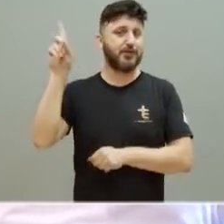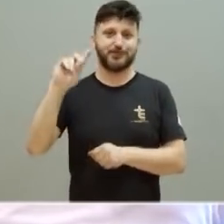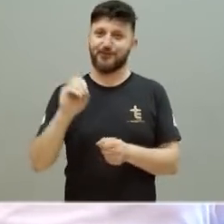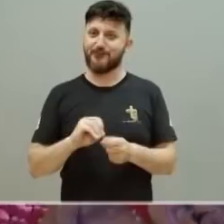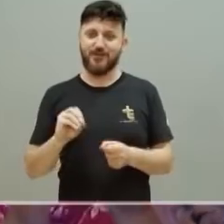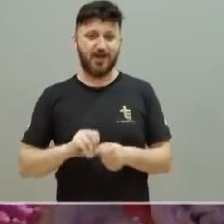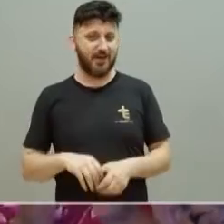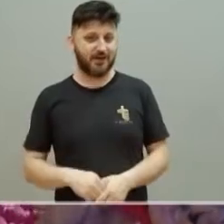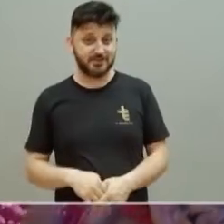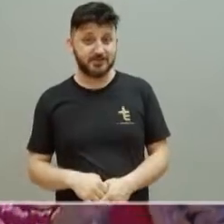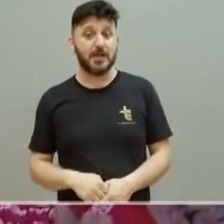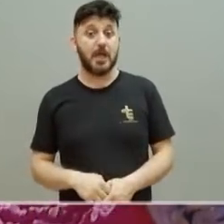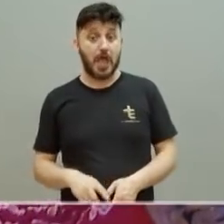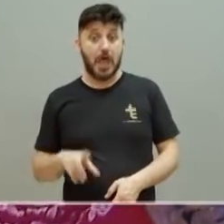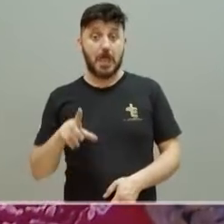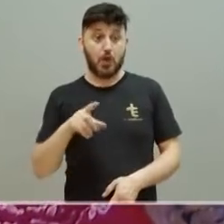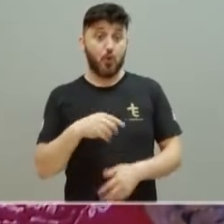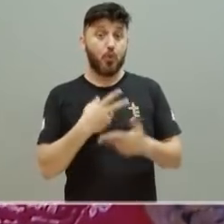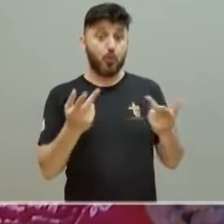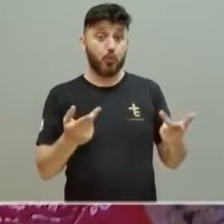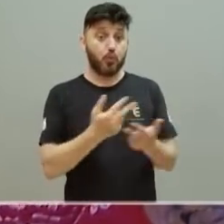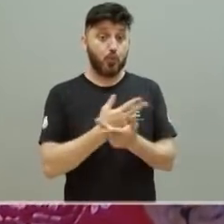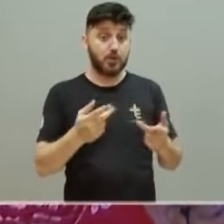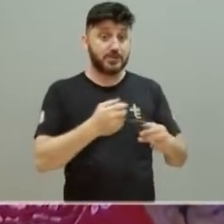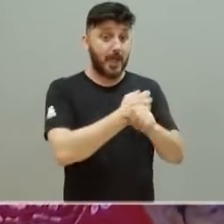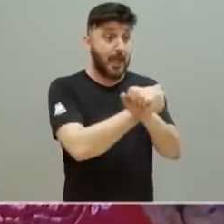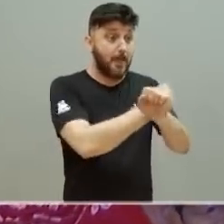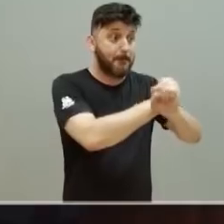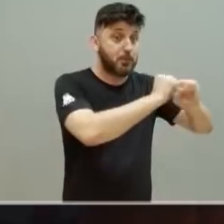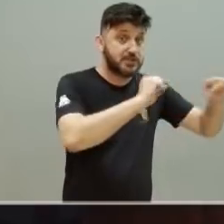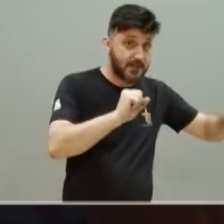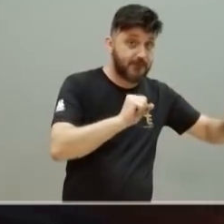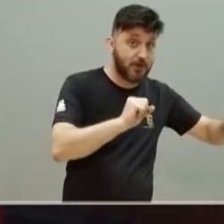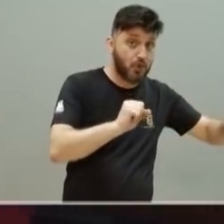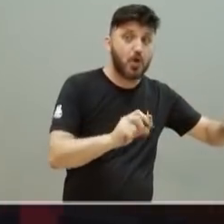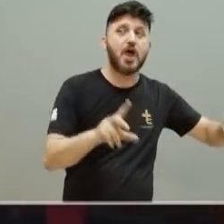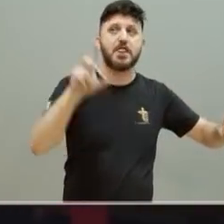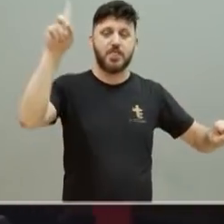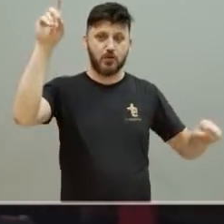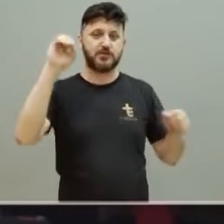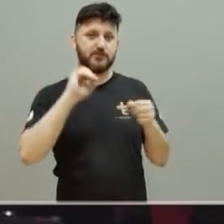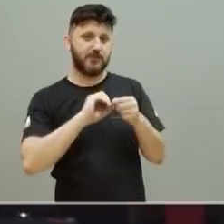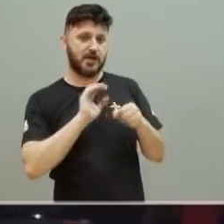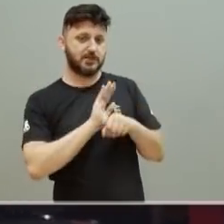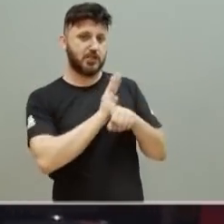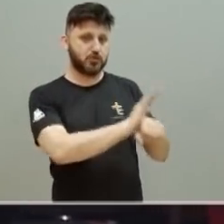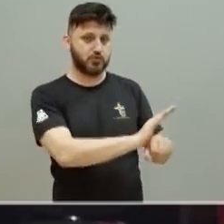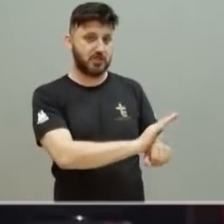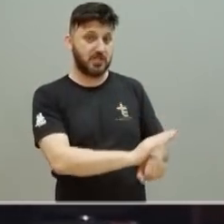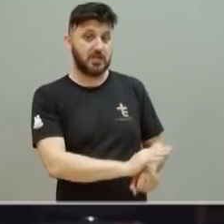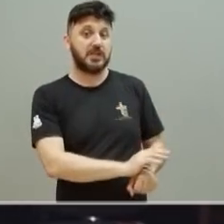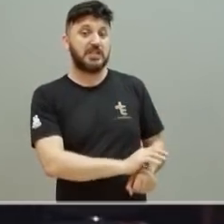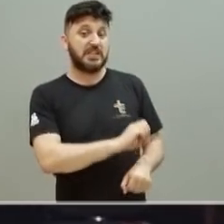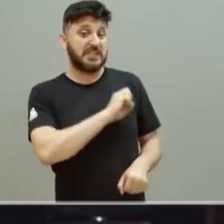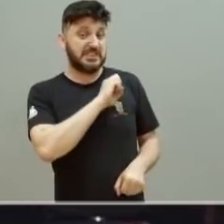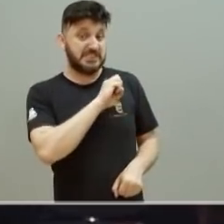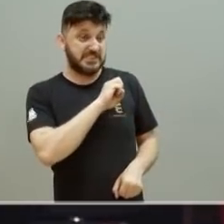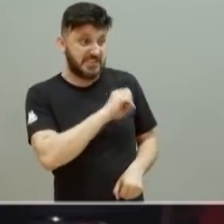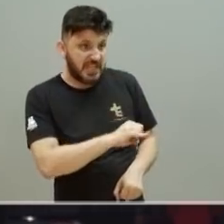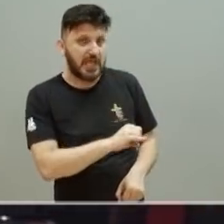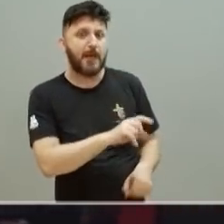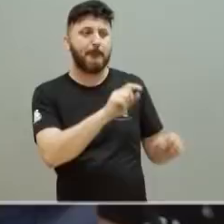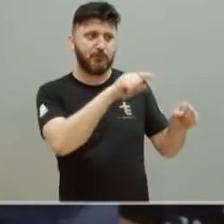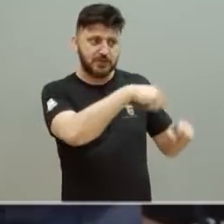Deus move céu e terra para fazer o impossível. É impossível? É comigo. É impossível?